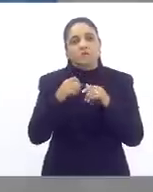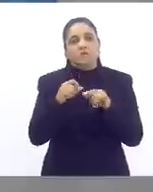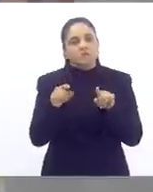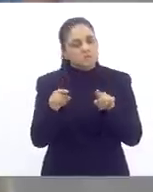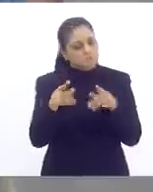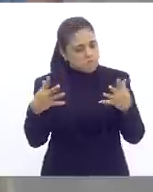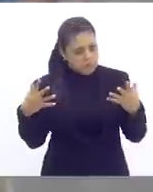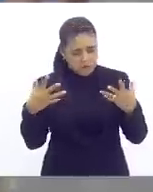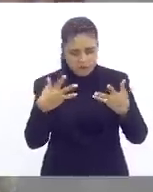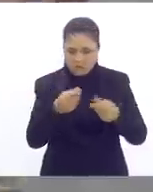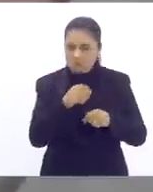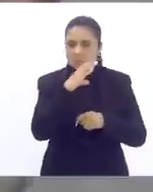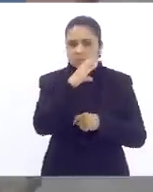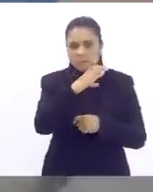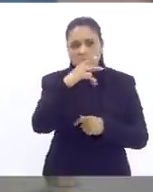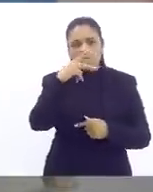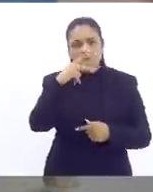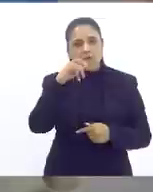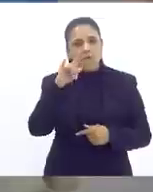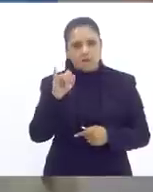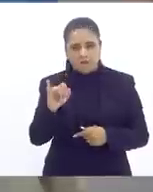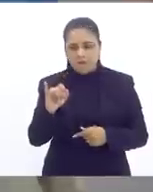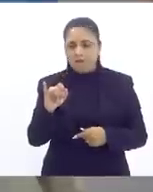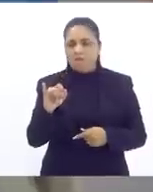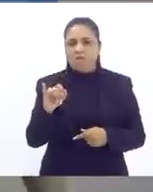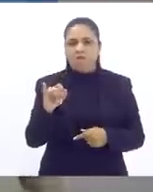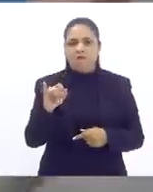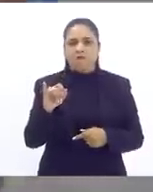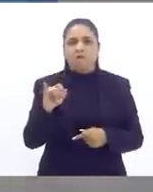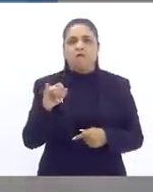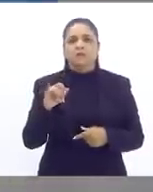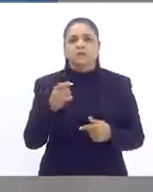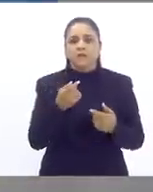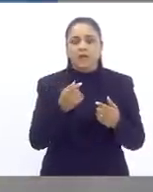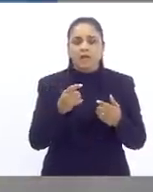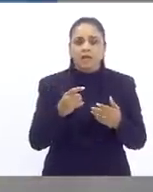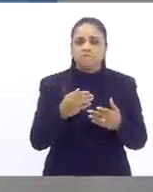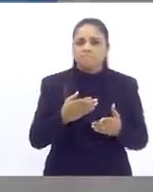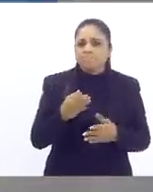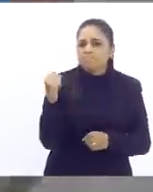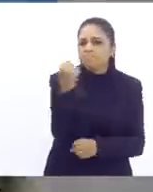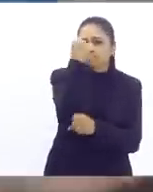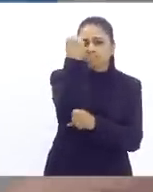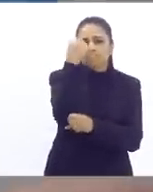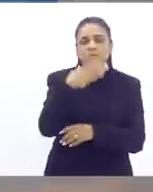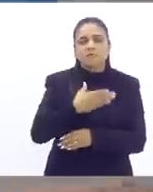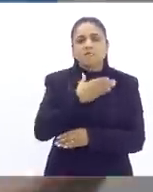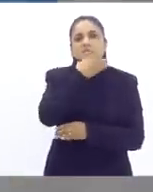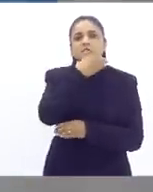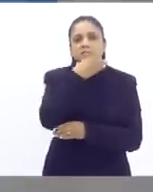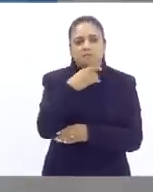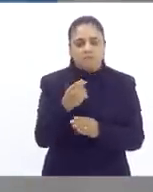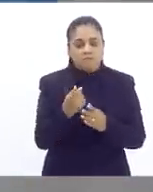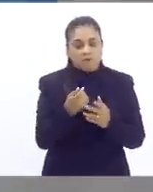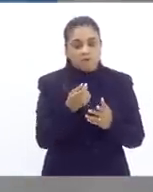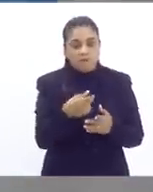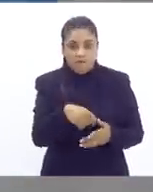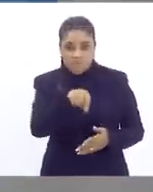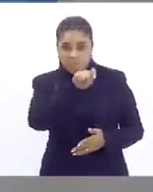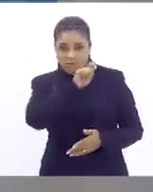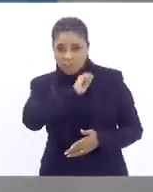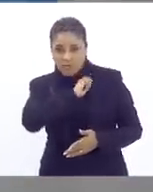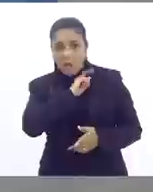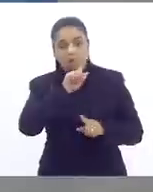belíssima CPI que foi a CPI da crise fiscal e logo depois do petróleo e gás então isso